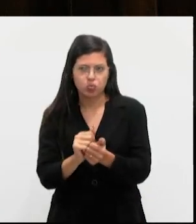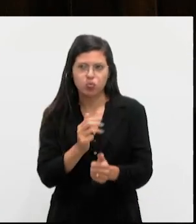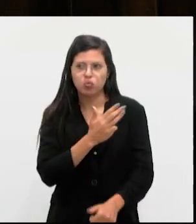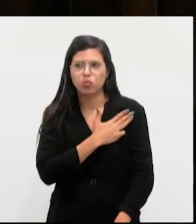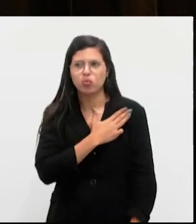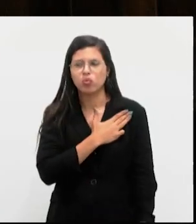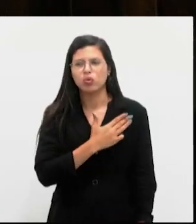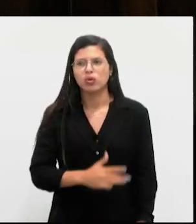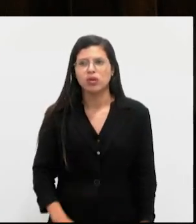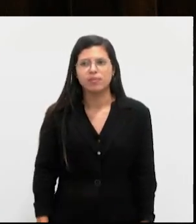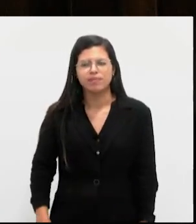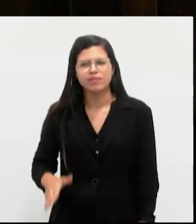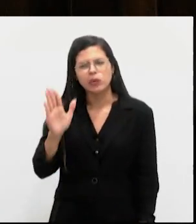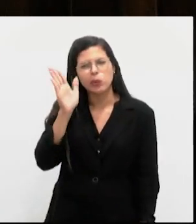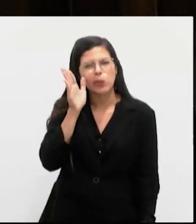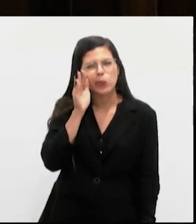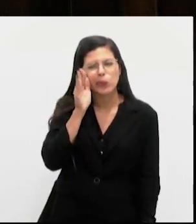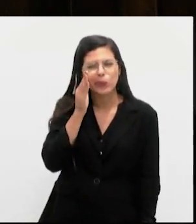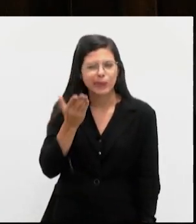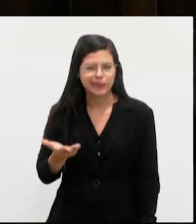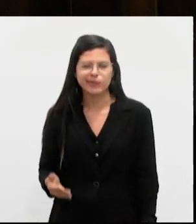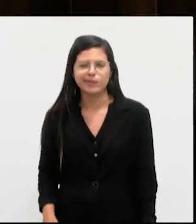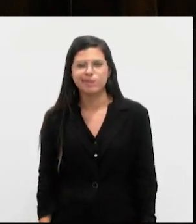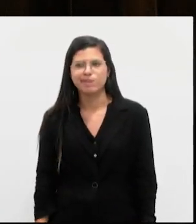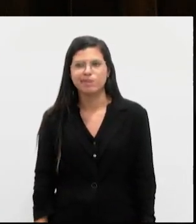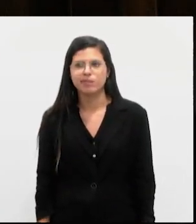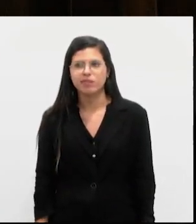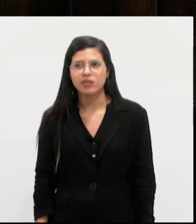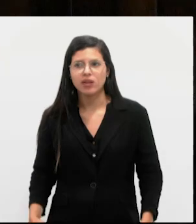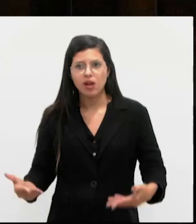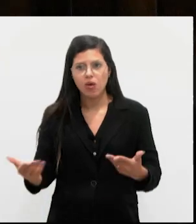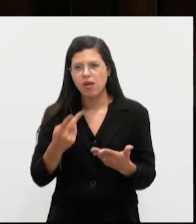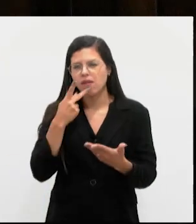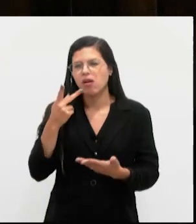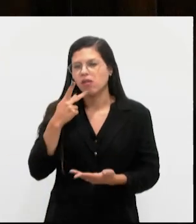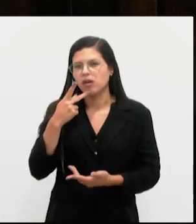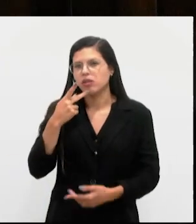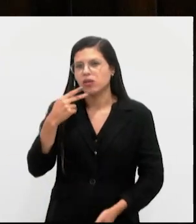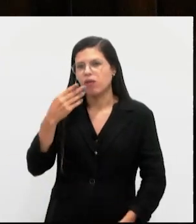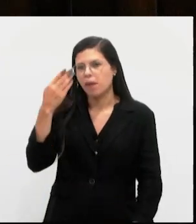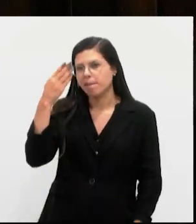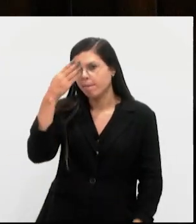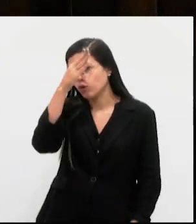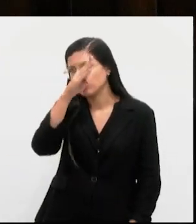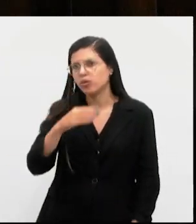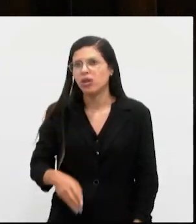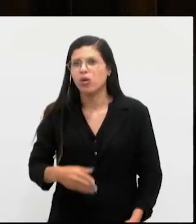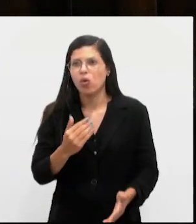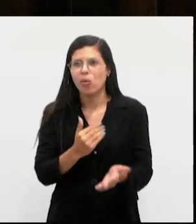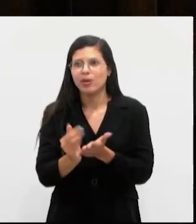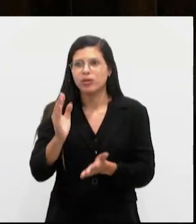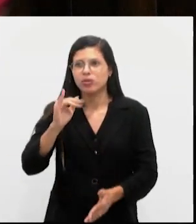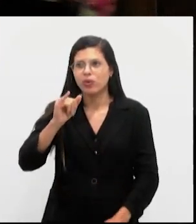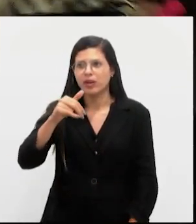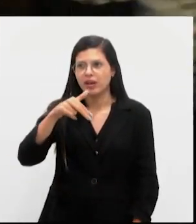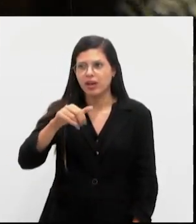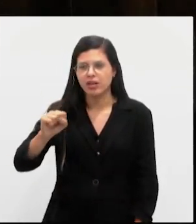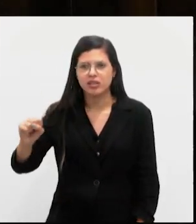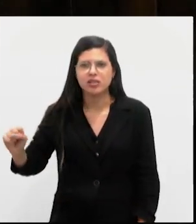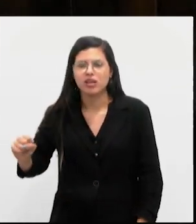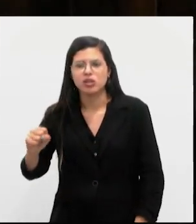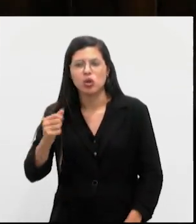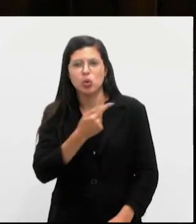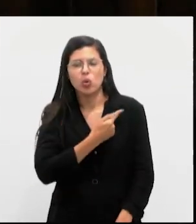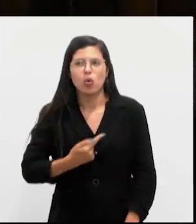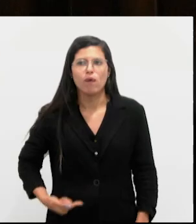É até curioso, né? Aí estão querendo dizer agora que foi o Bolsonaro. Começou esse negócio do INSS no governo Bolsonaro. O governo